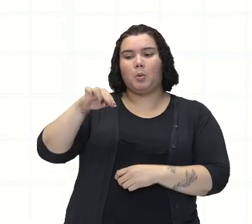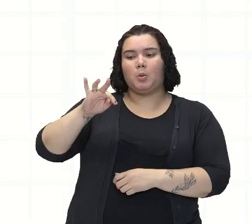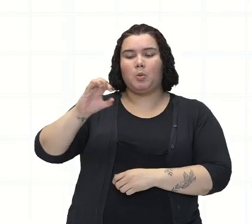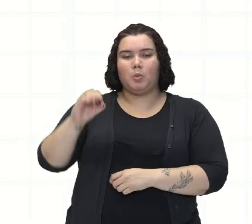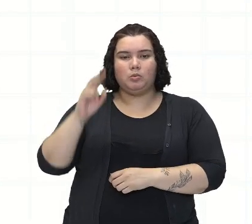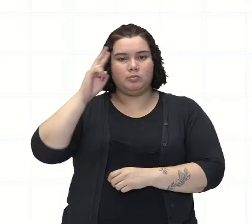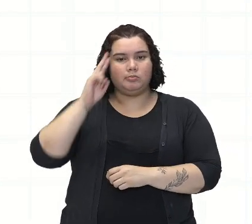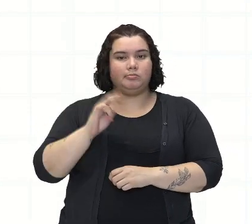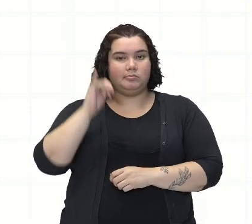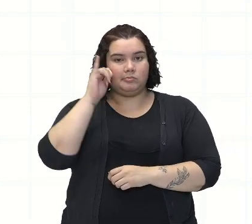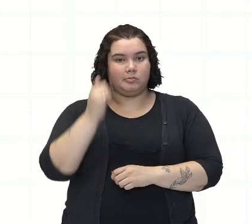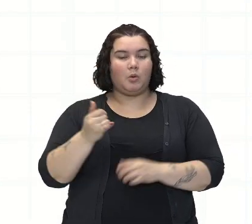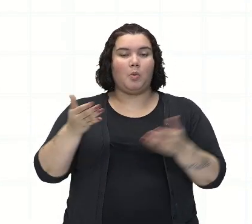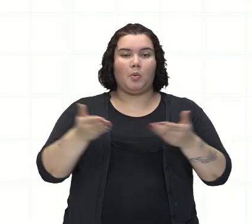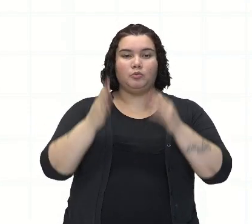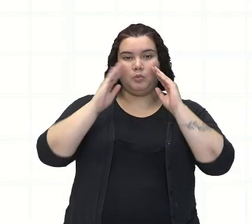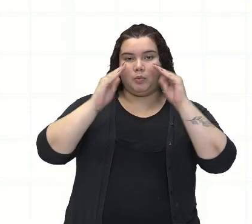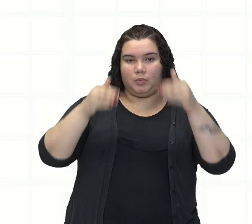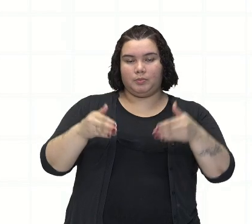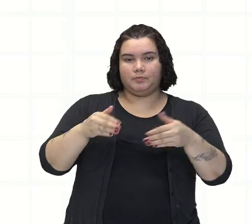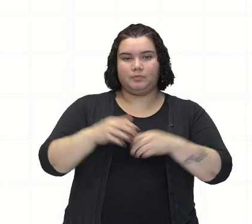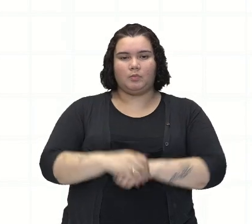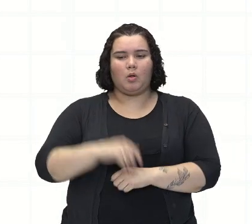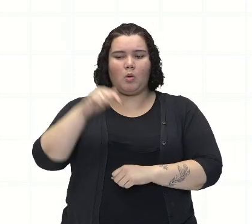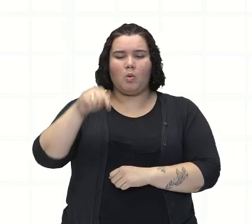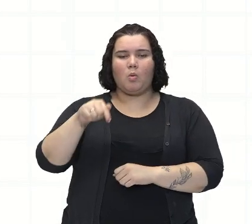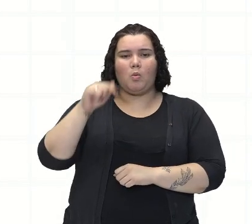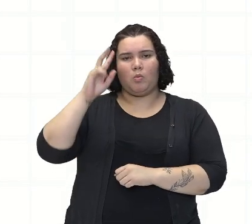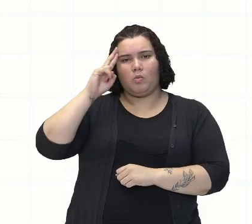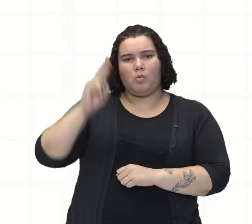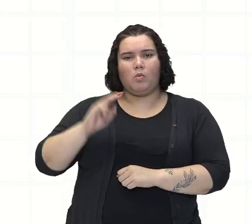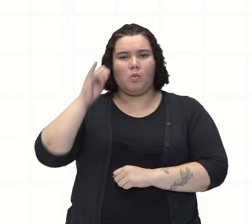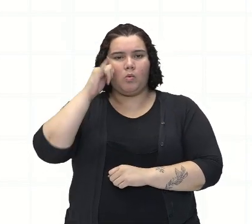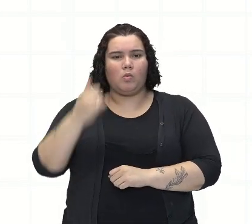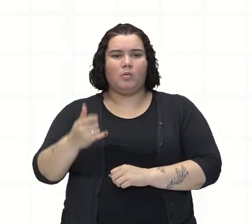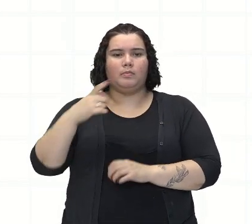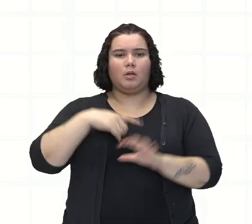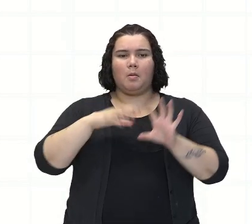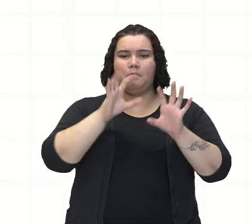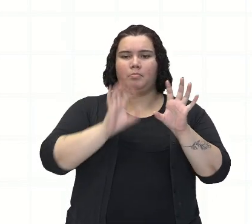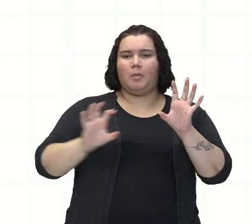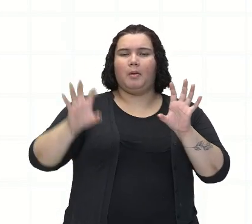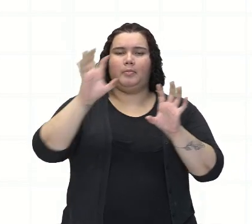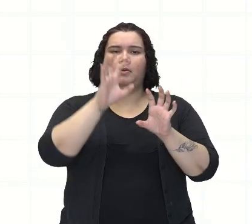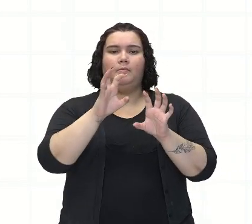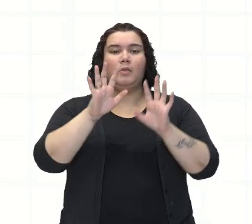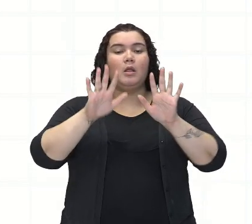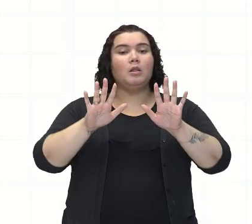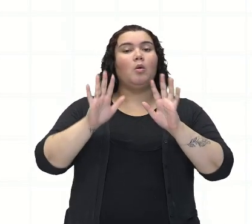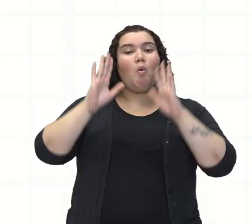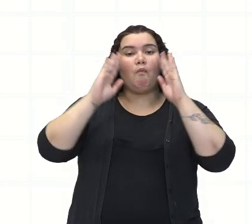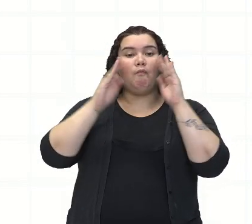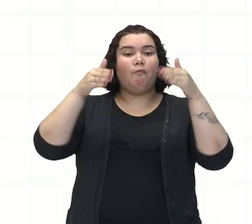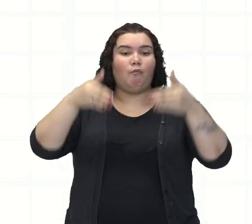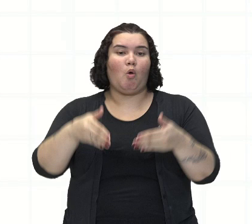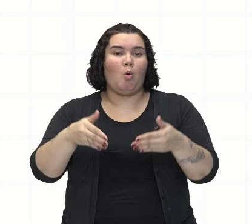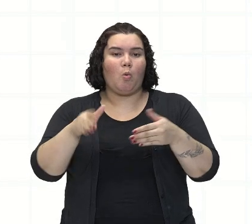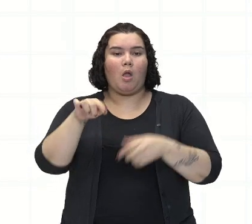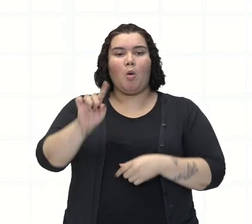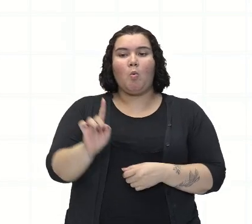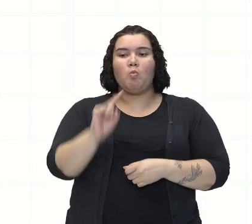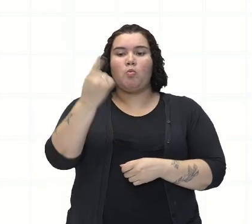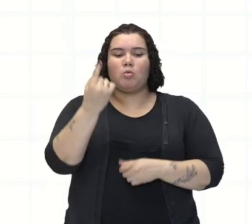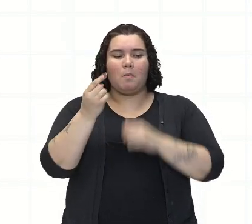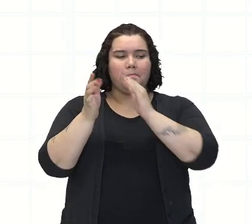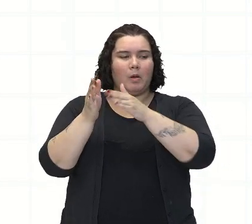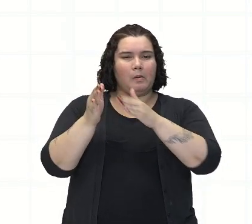foco. Então, o foco do conto em uma única sequência de eventos. Então, você vai escolher alguma coisa, algum